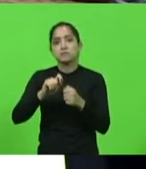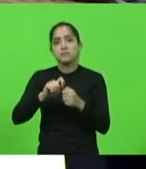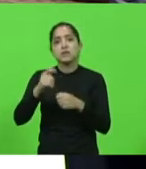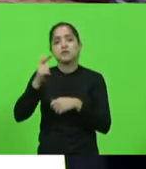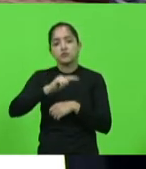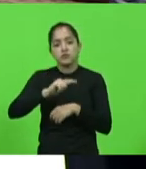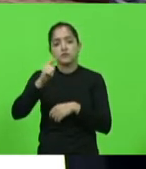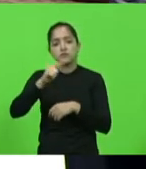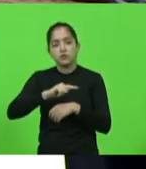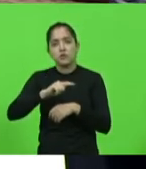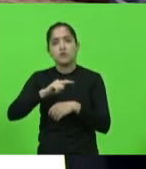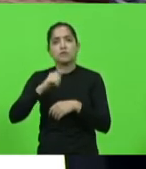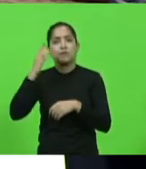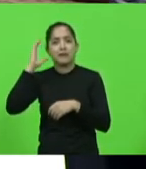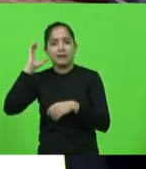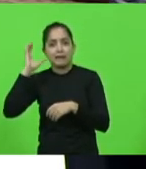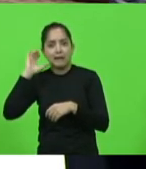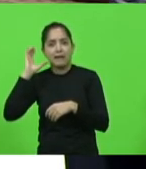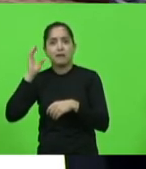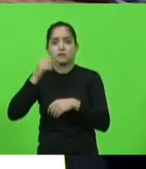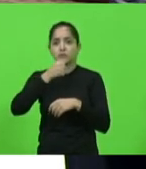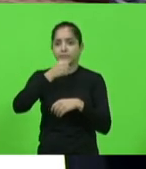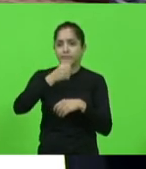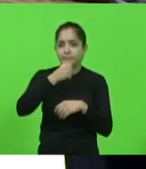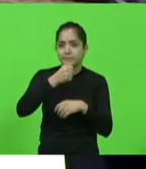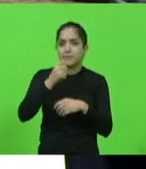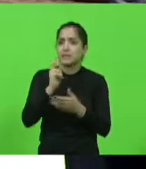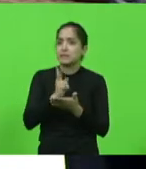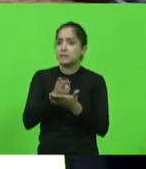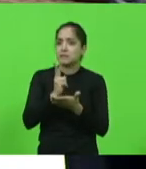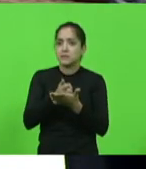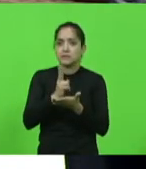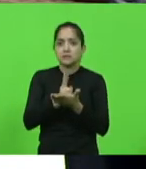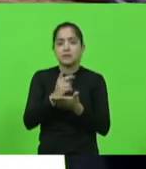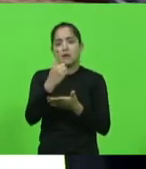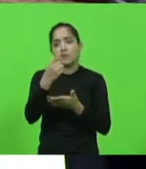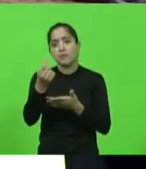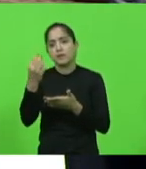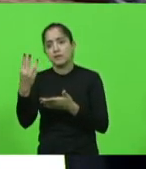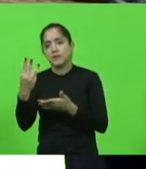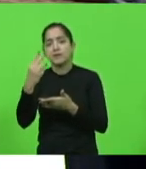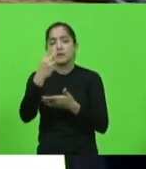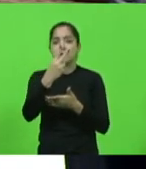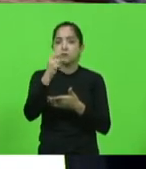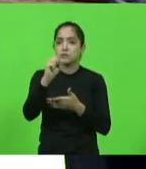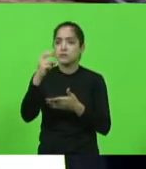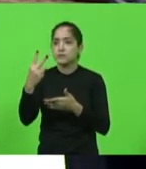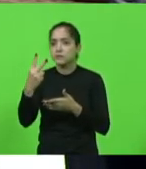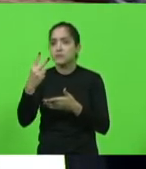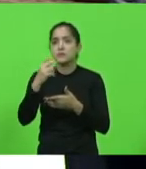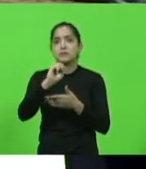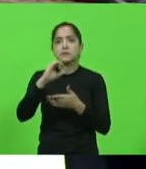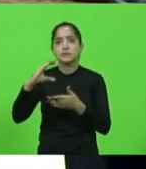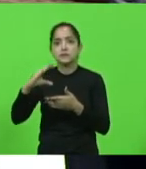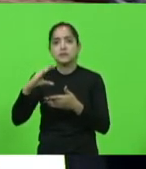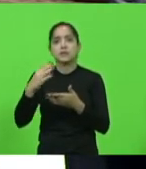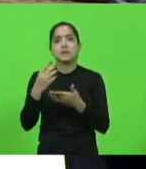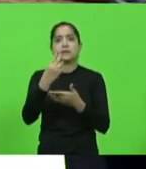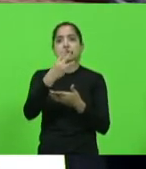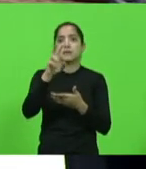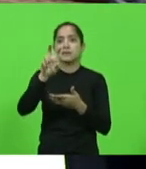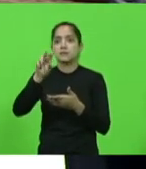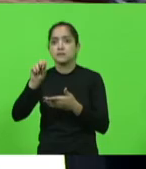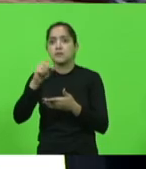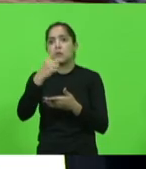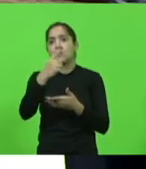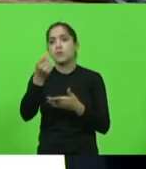entrevista em rádio, toda vez é a mesma coisa. E a 163, e a 282, e a 350, a